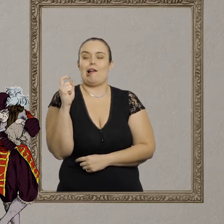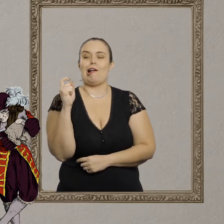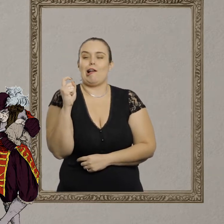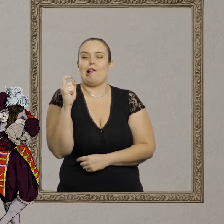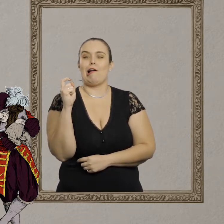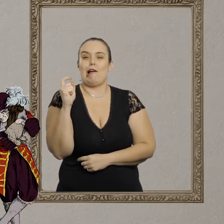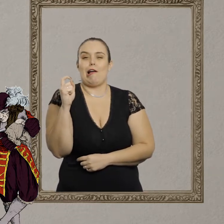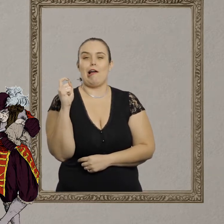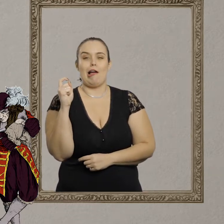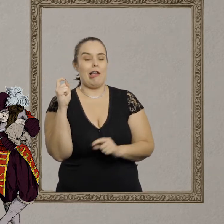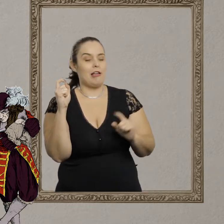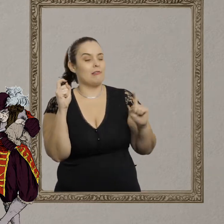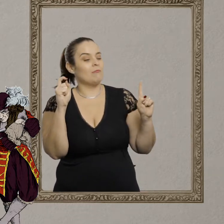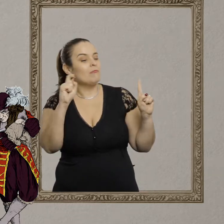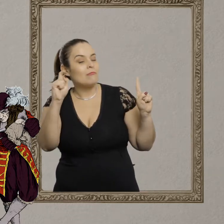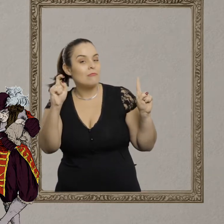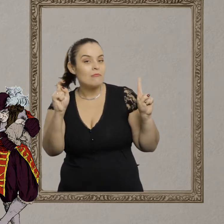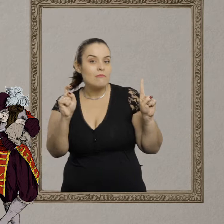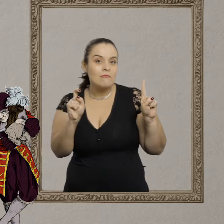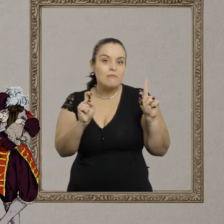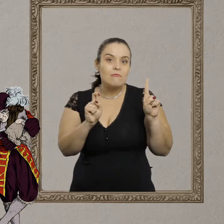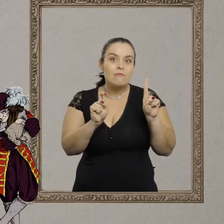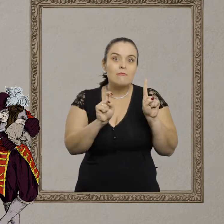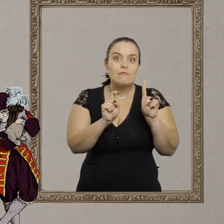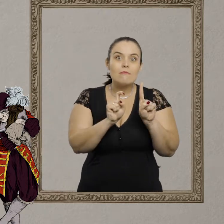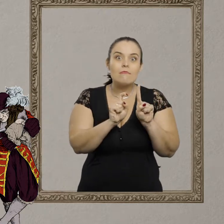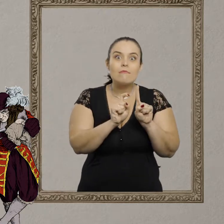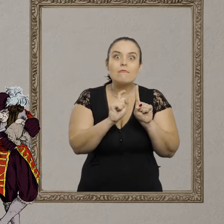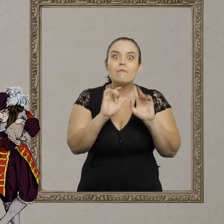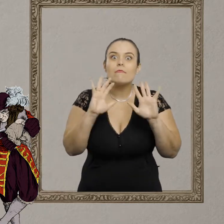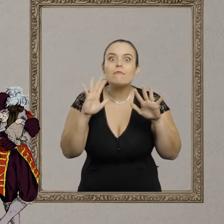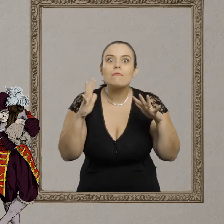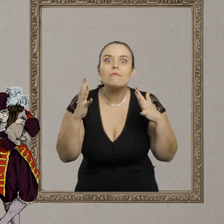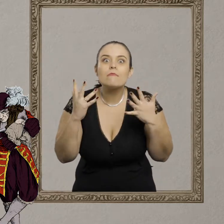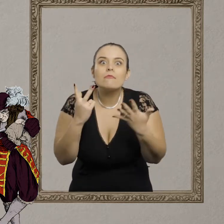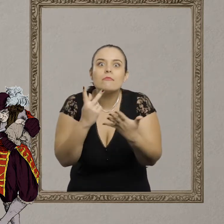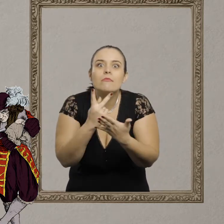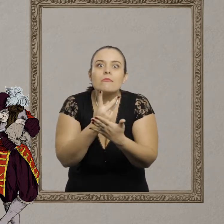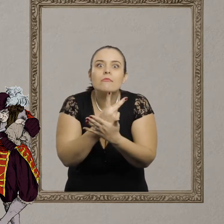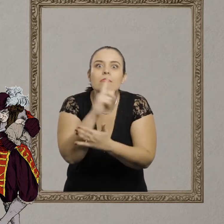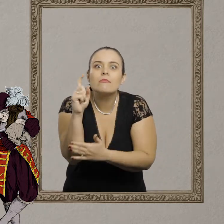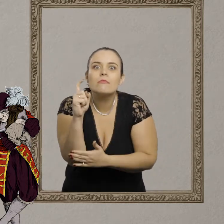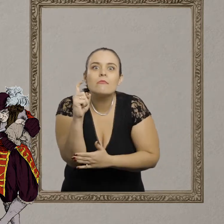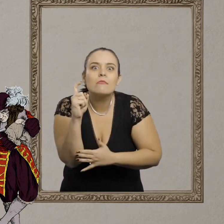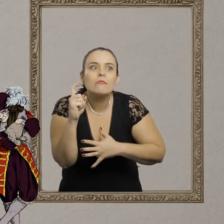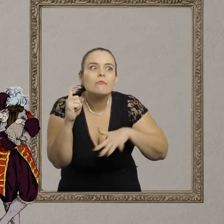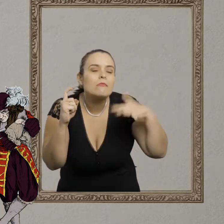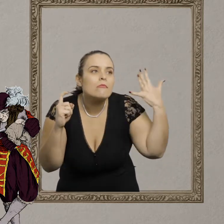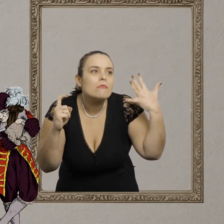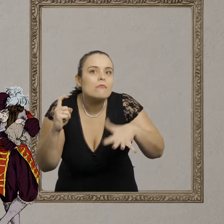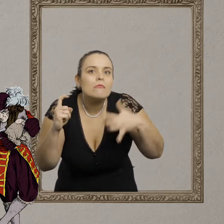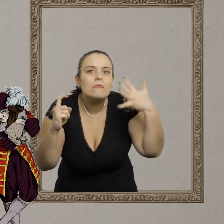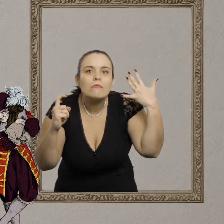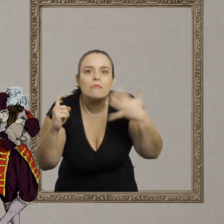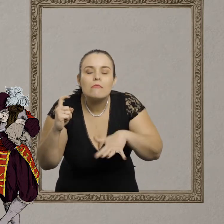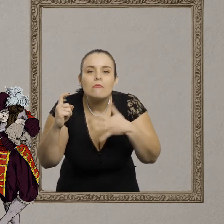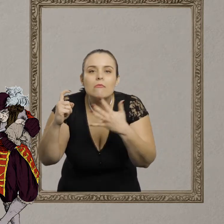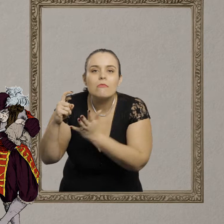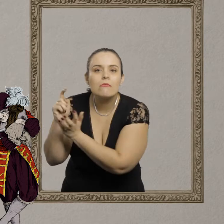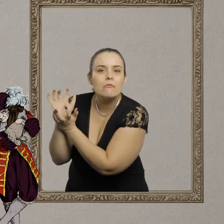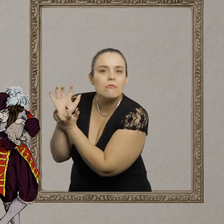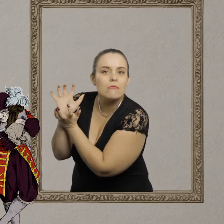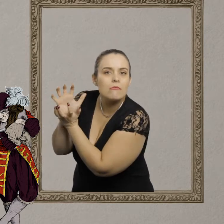se aproximou de Wendy, mas, de repente, o Capitão Gancho ficou apavorado. Ele ouviu